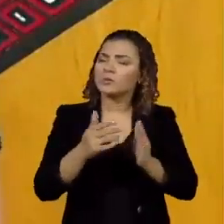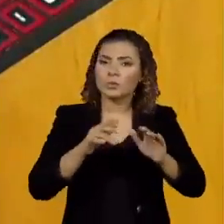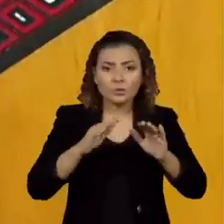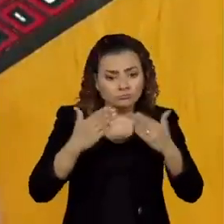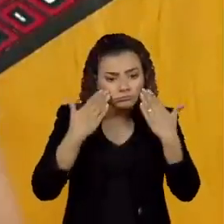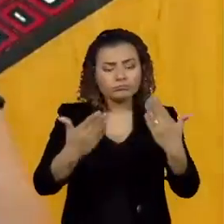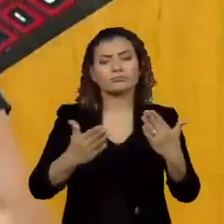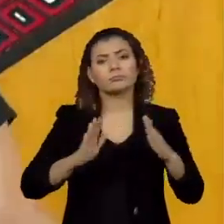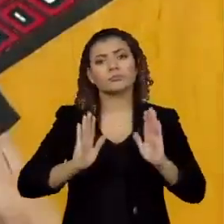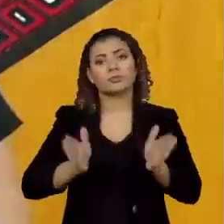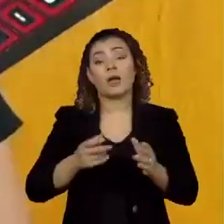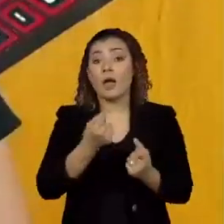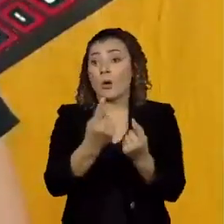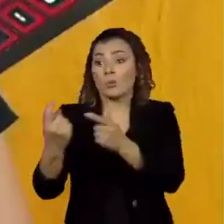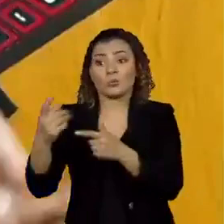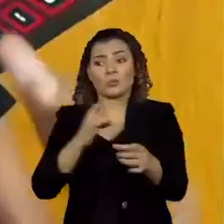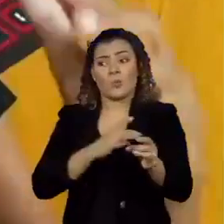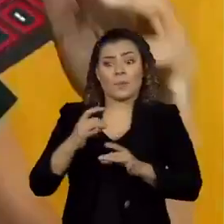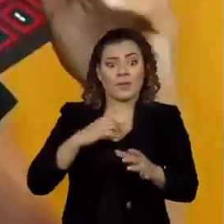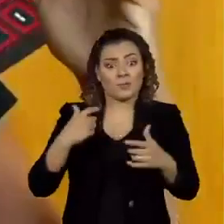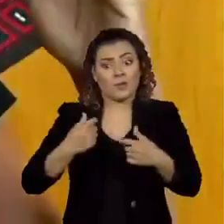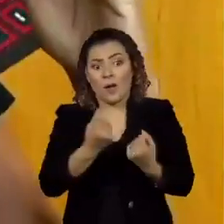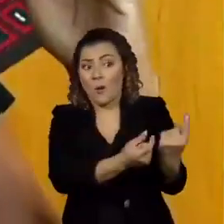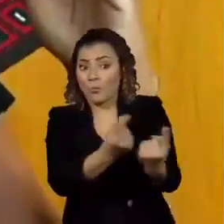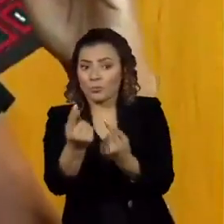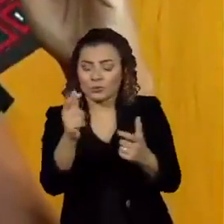isso, apesar de assustados, amedrontados,